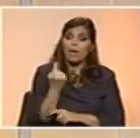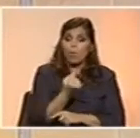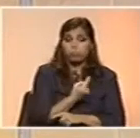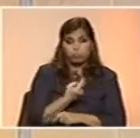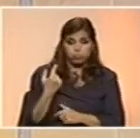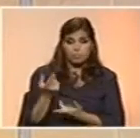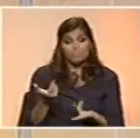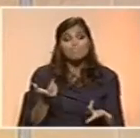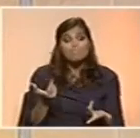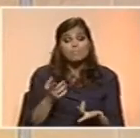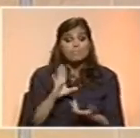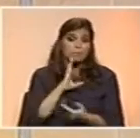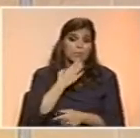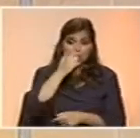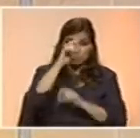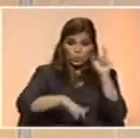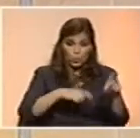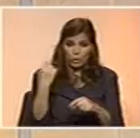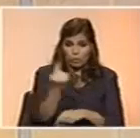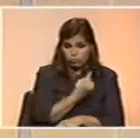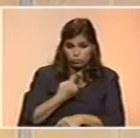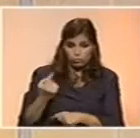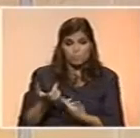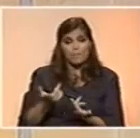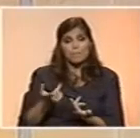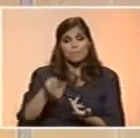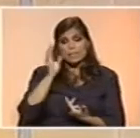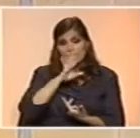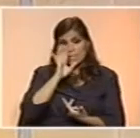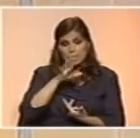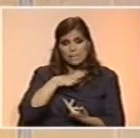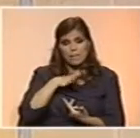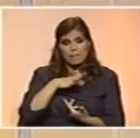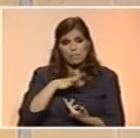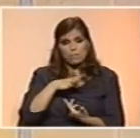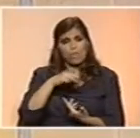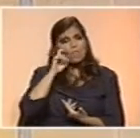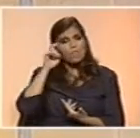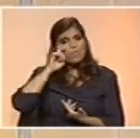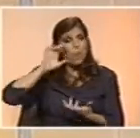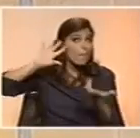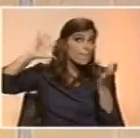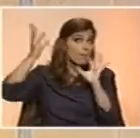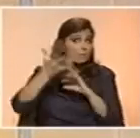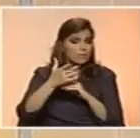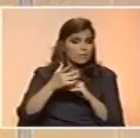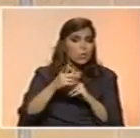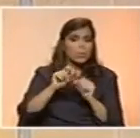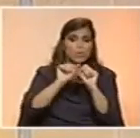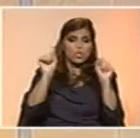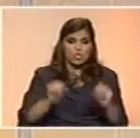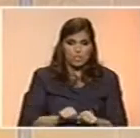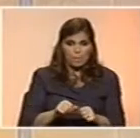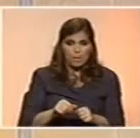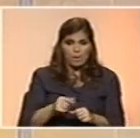um. Em termos, se quisermos, de ecologia do ecossistema, nós, e no nosso papel